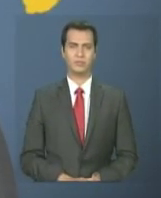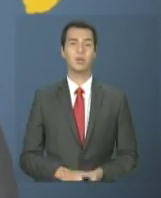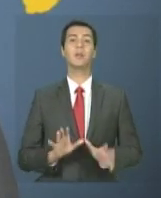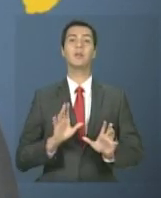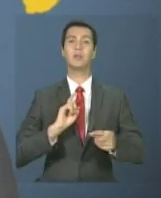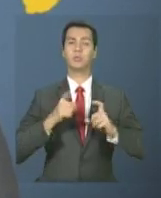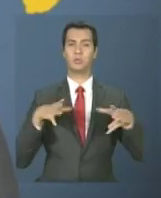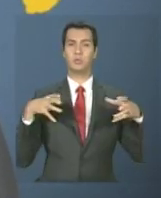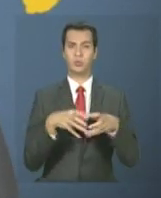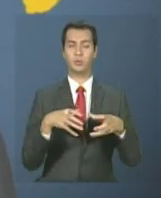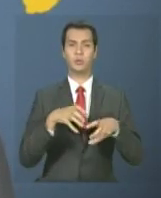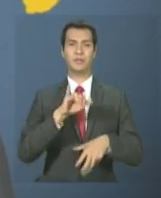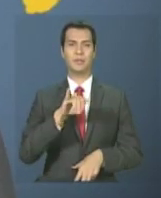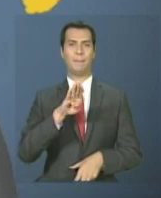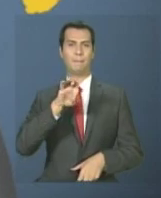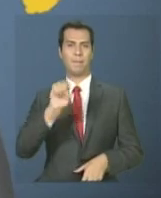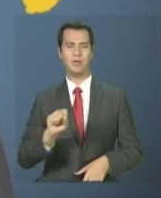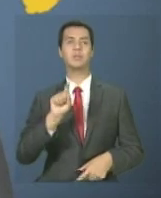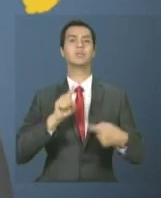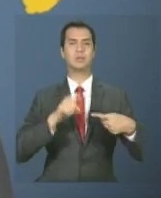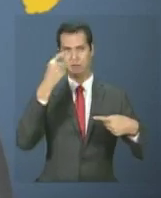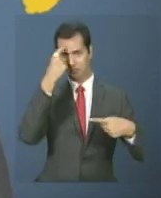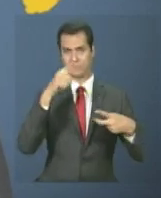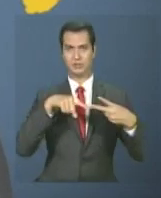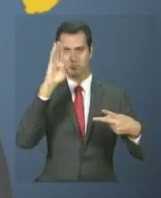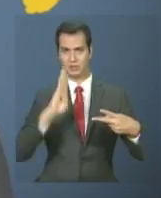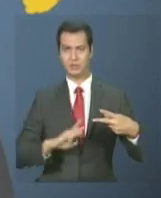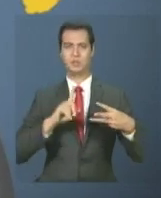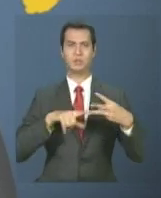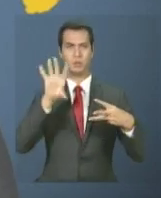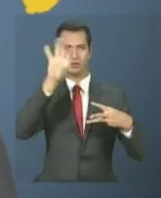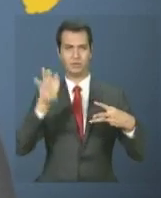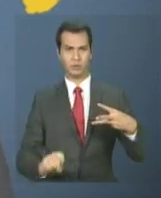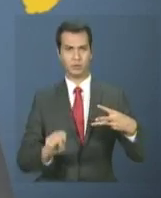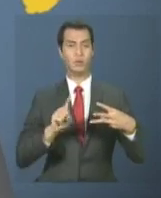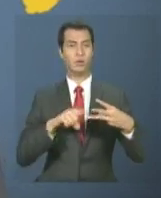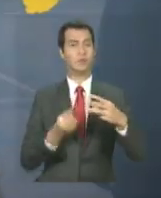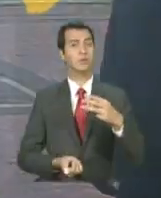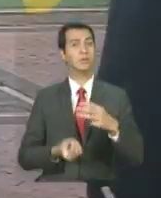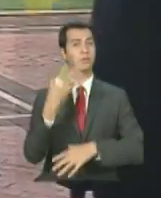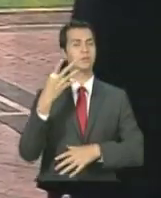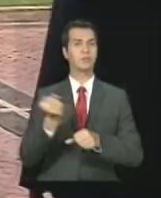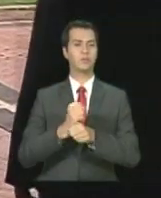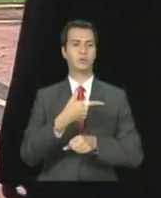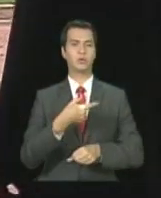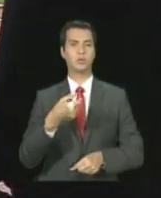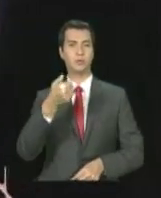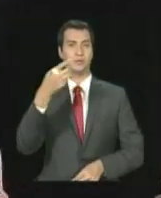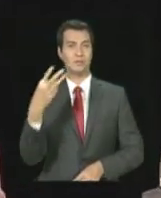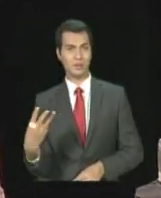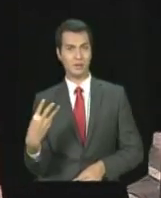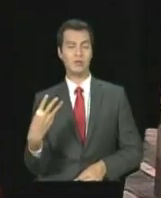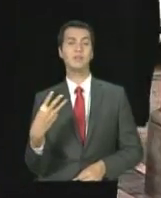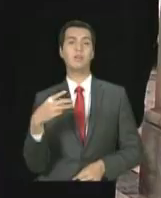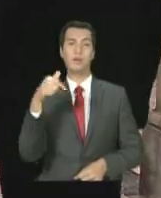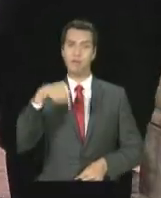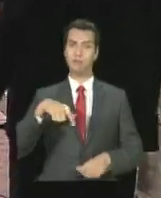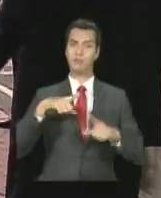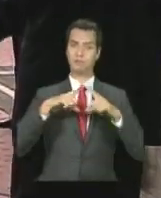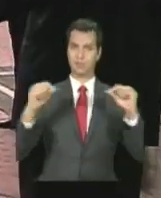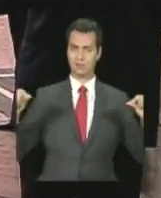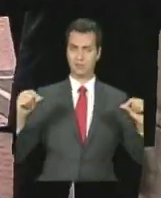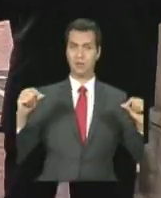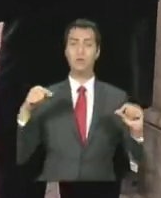Brasil e África do Sul, criada em 2003, numa reunião aqui em Brasília, deu início a um trabalho conjunto dos três países para tratar